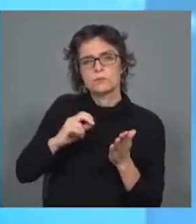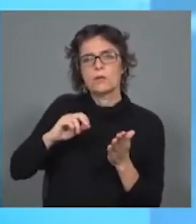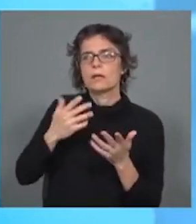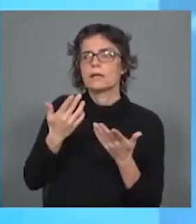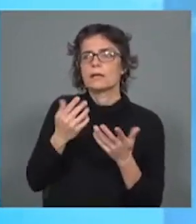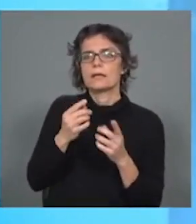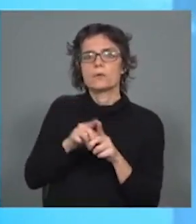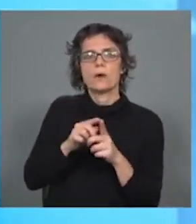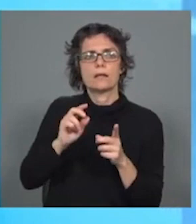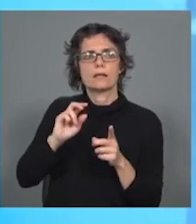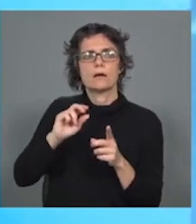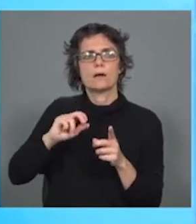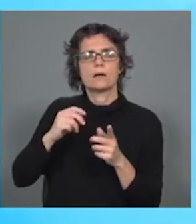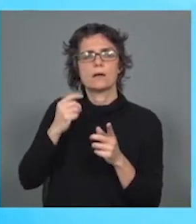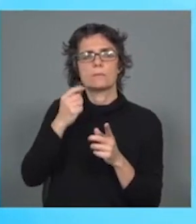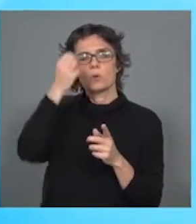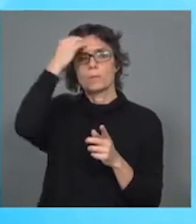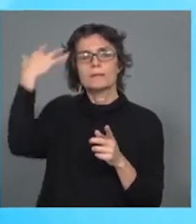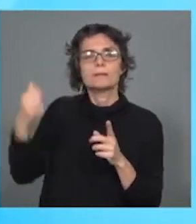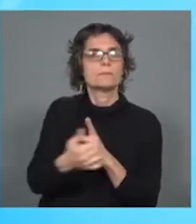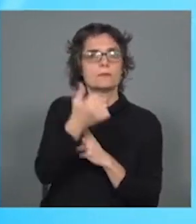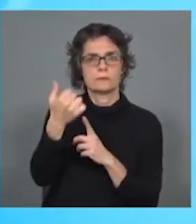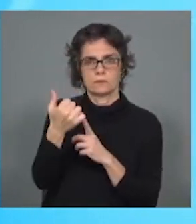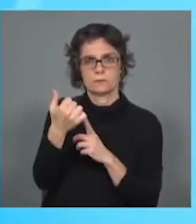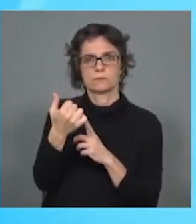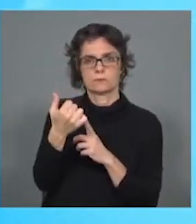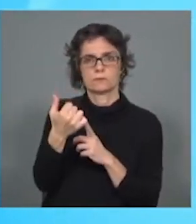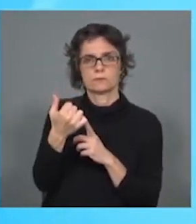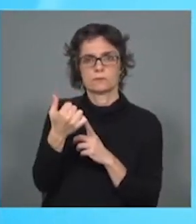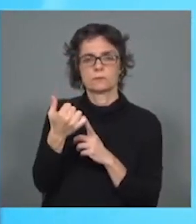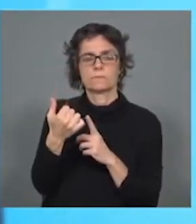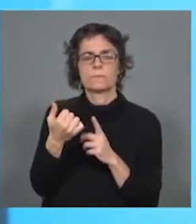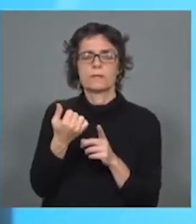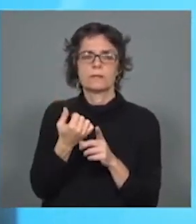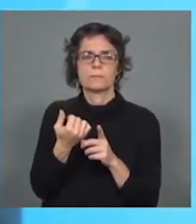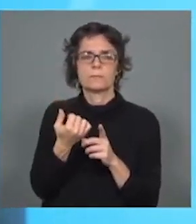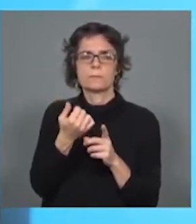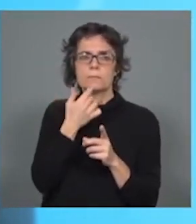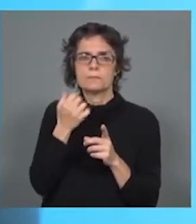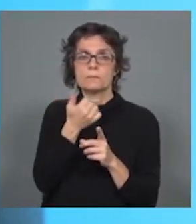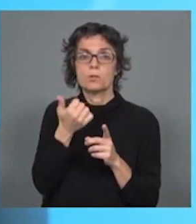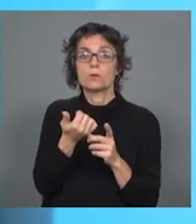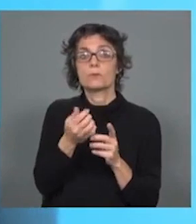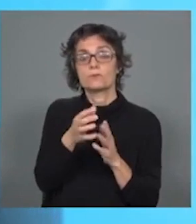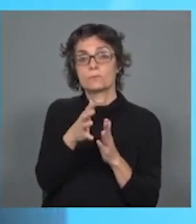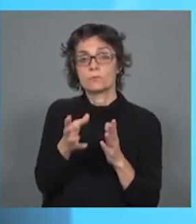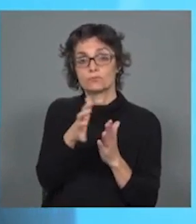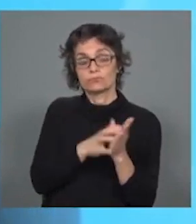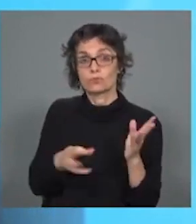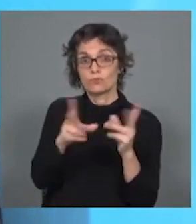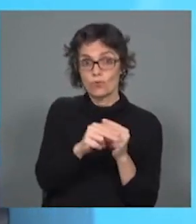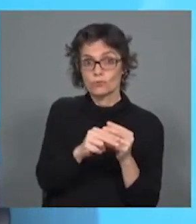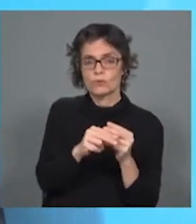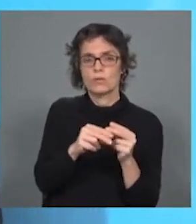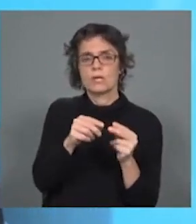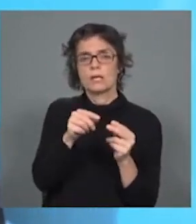nossa compreensão do texto do Novo Testamento, com notas que eles nos oferecem de como eles têm a dizer-nos